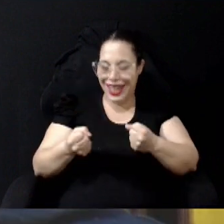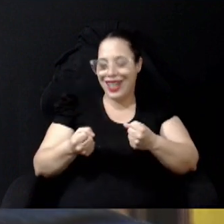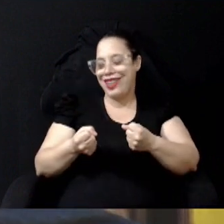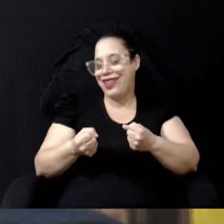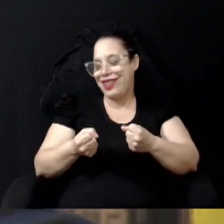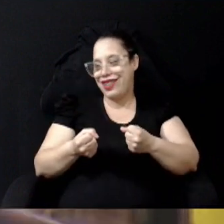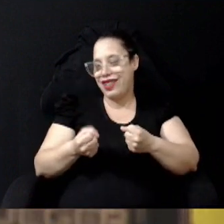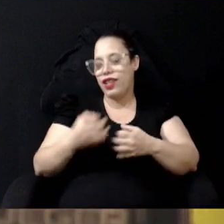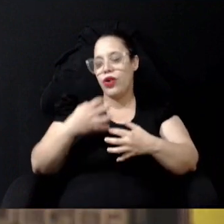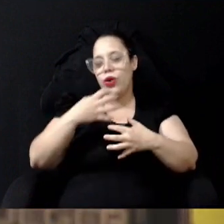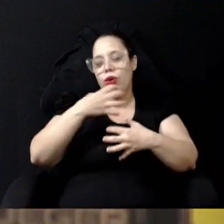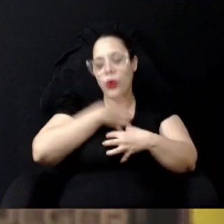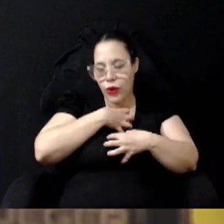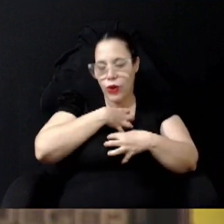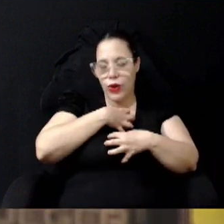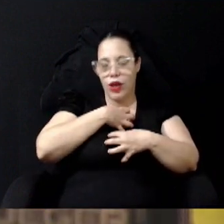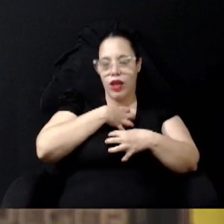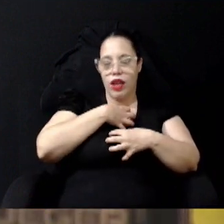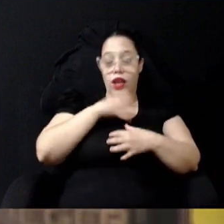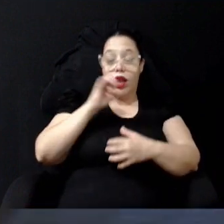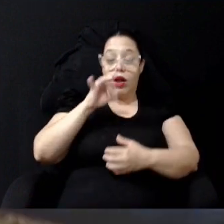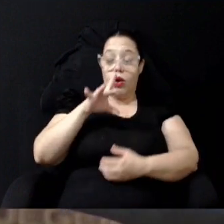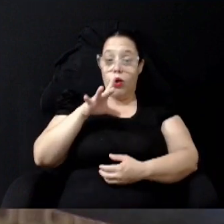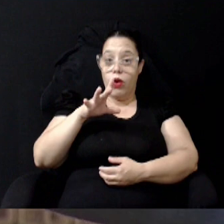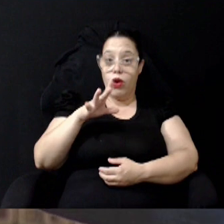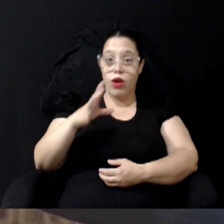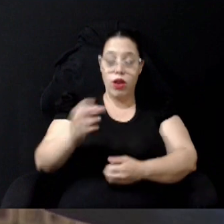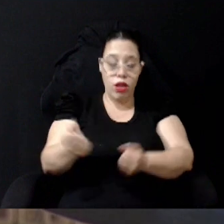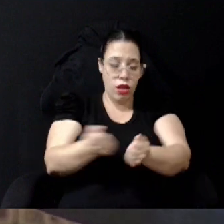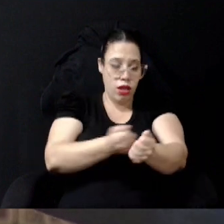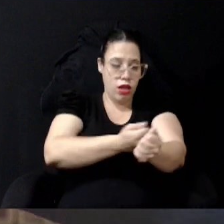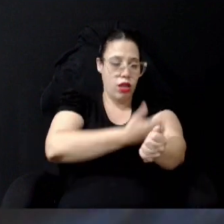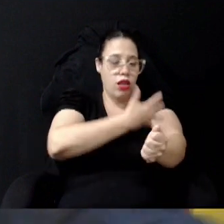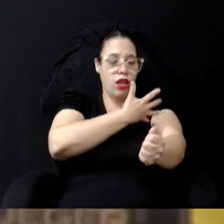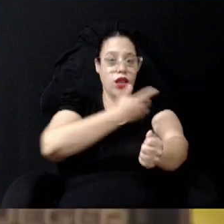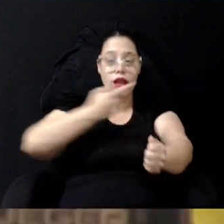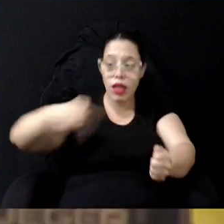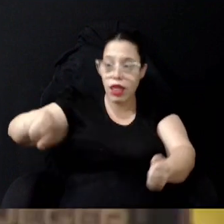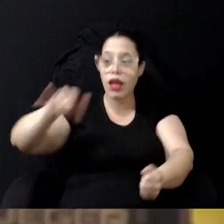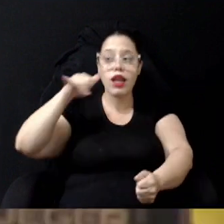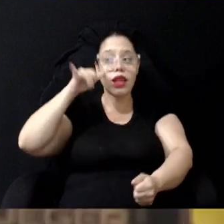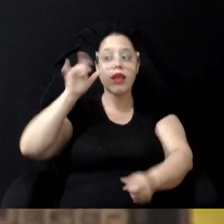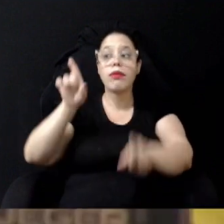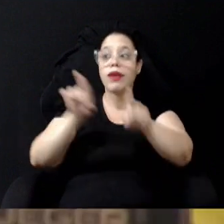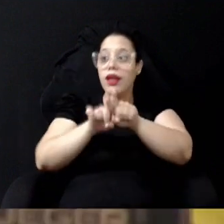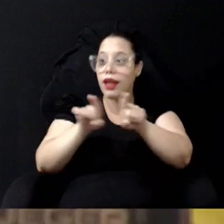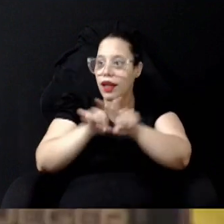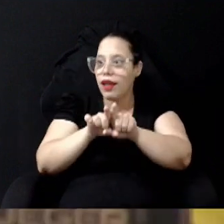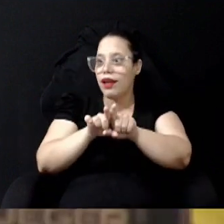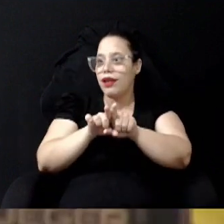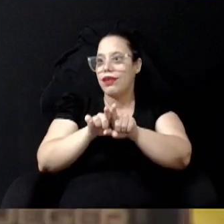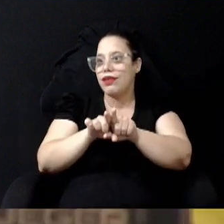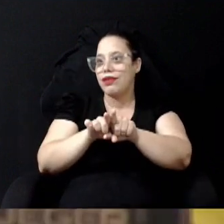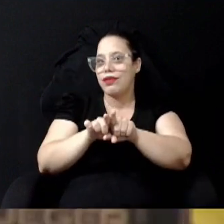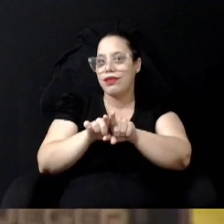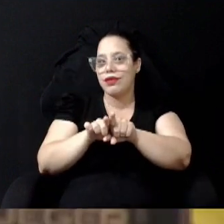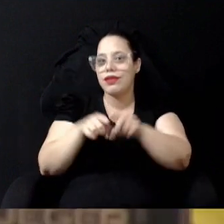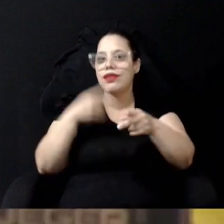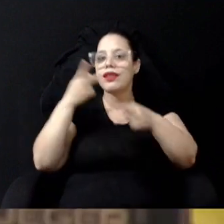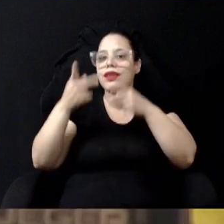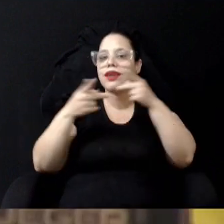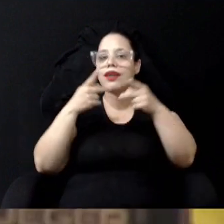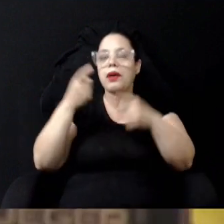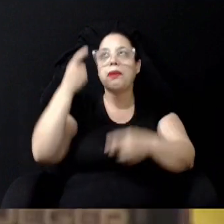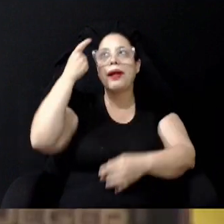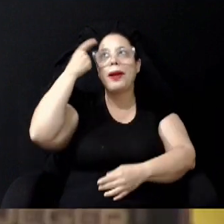senti, não só a minha emoção, uma emoção dele também. E a gente fica assim, pensando